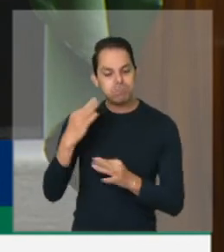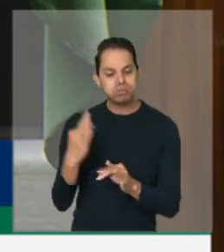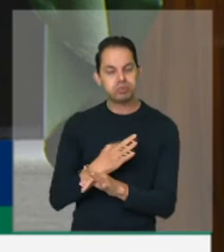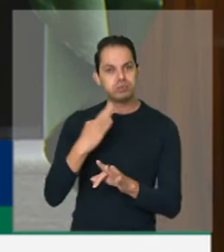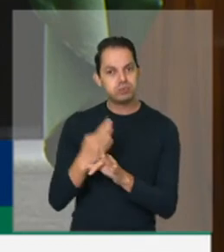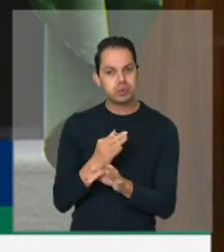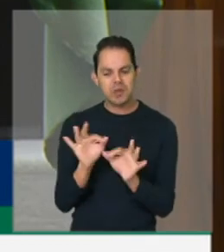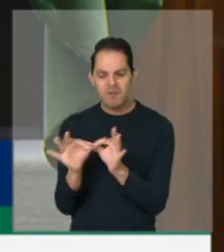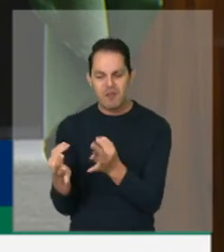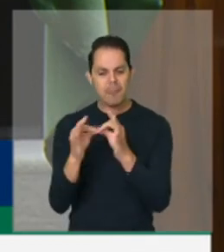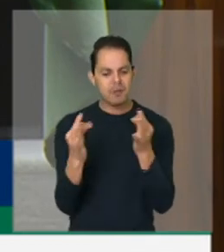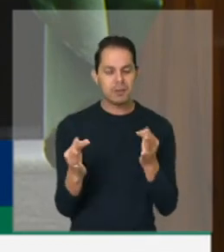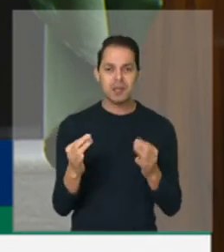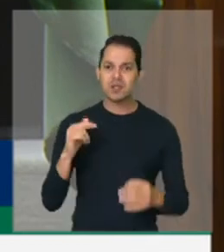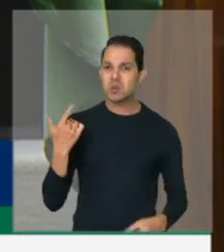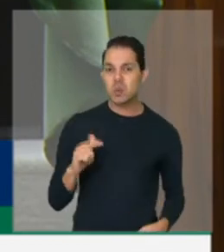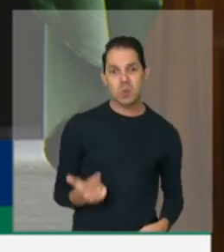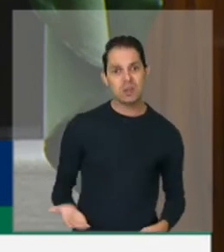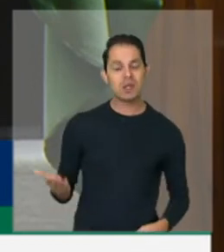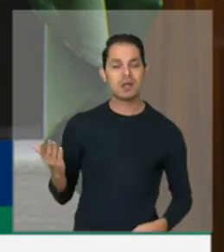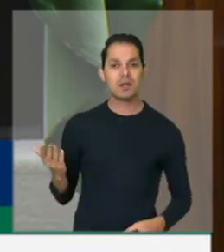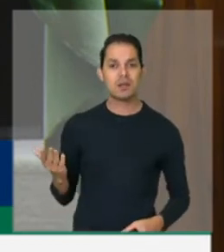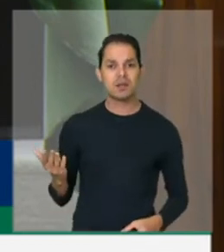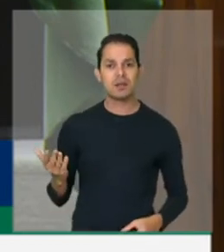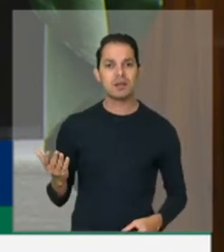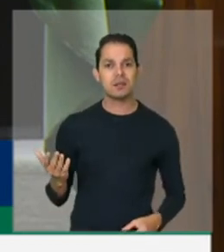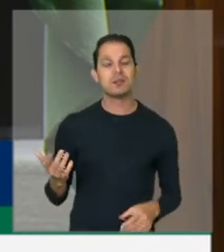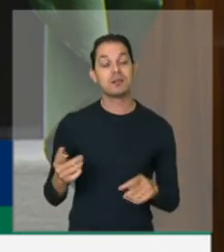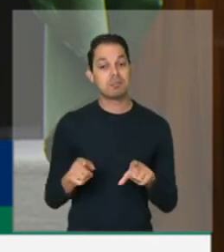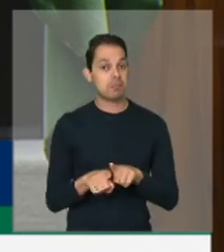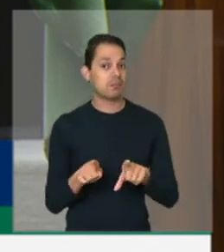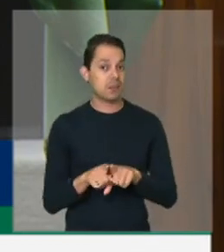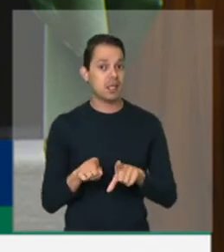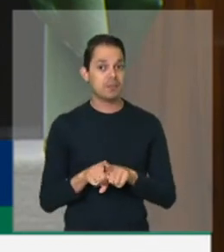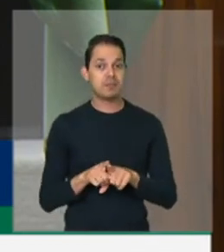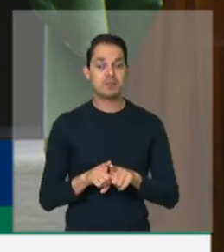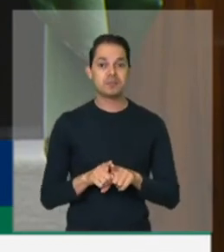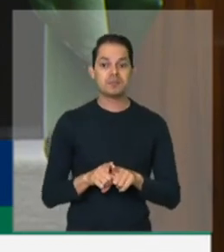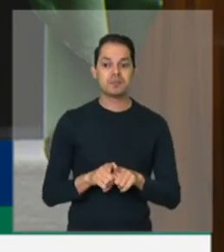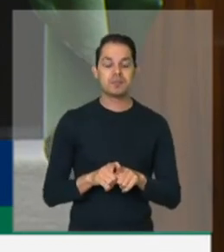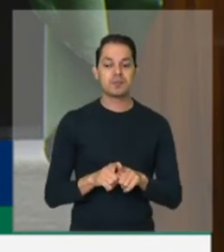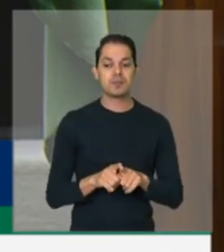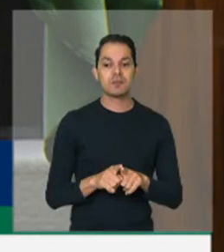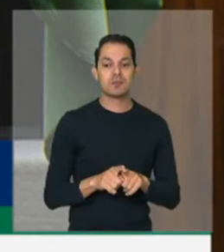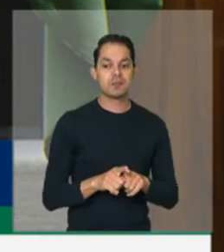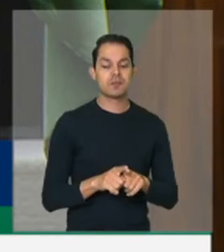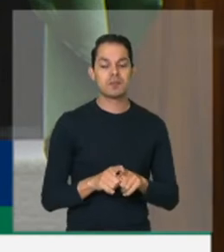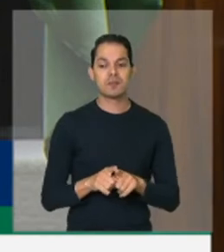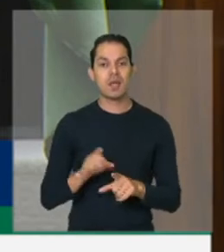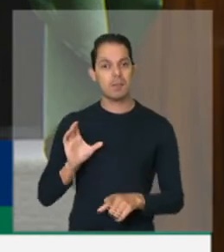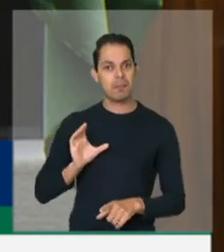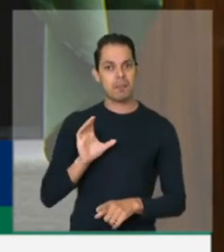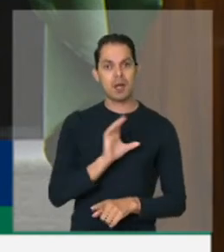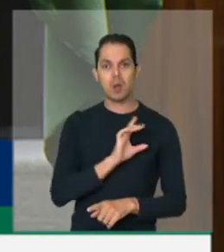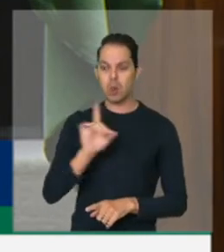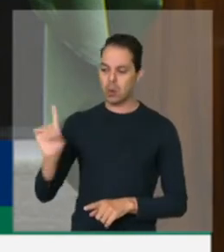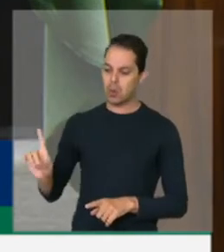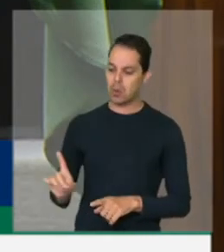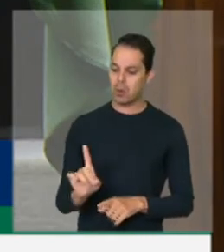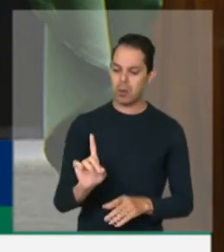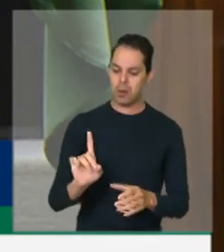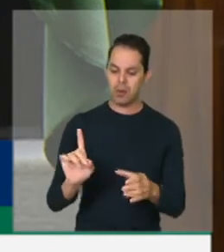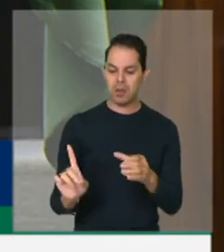famílias brasileiras. Não tem. E ele vem para cá hoje, como veio para as comissões, falar que o